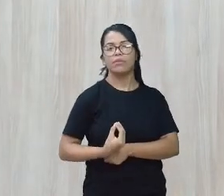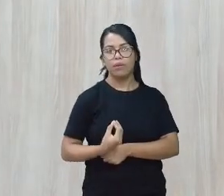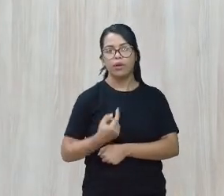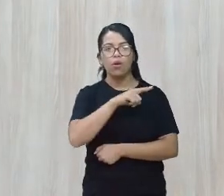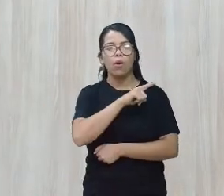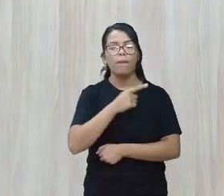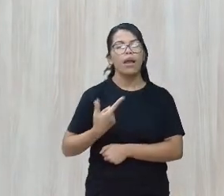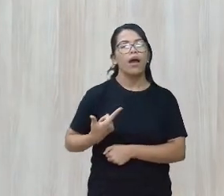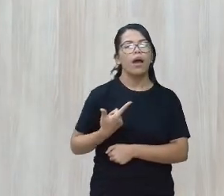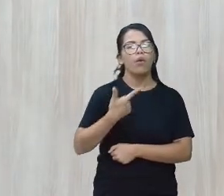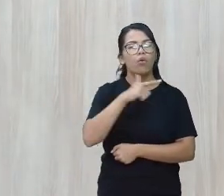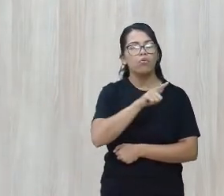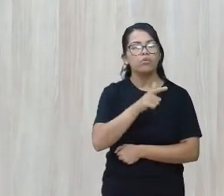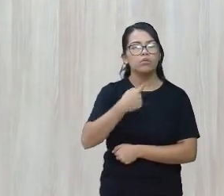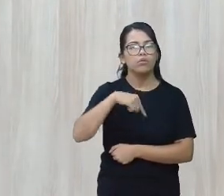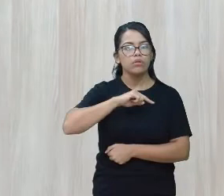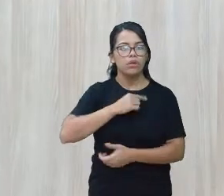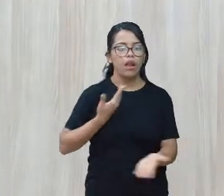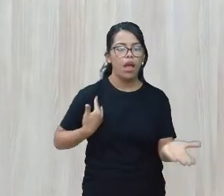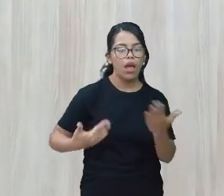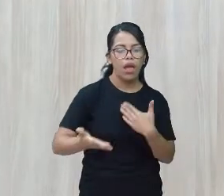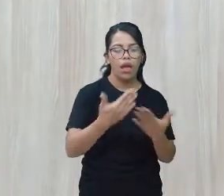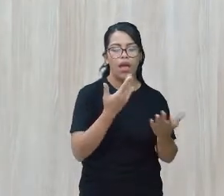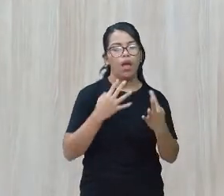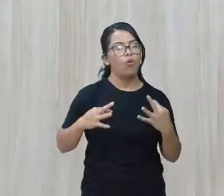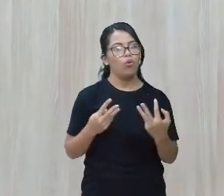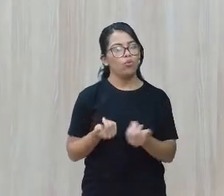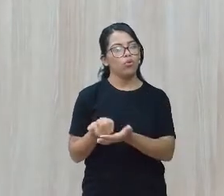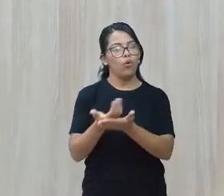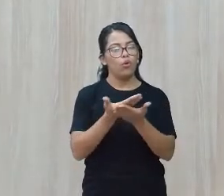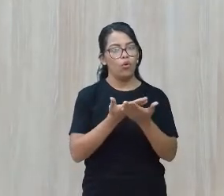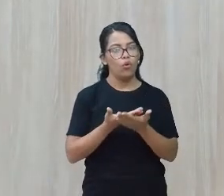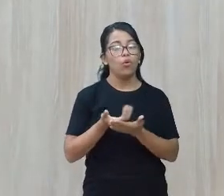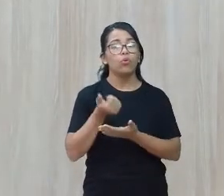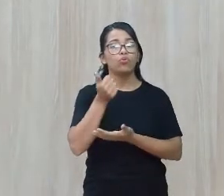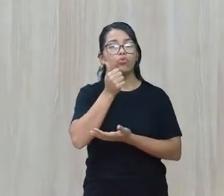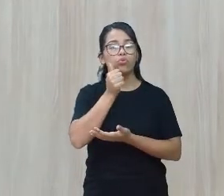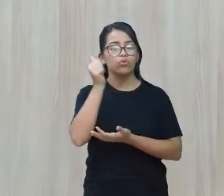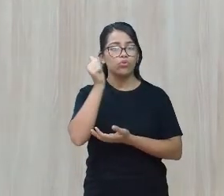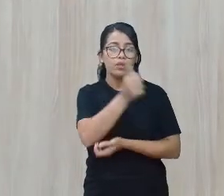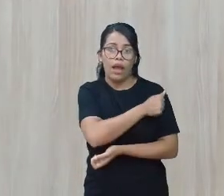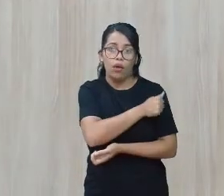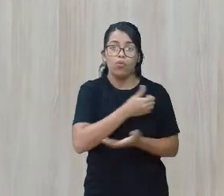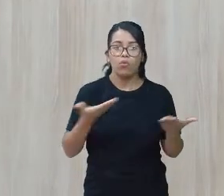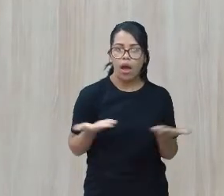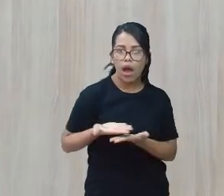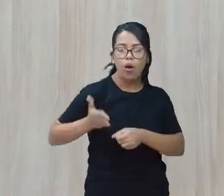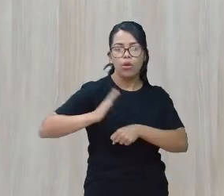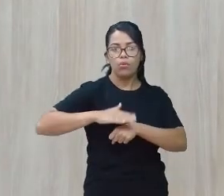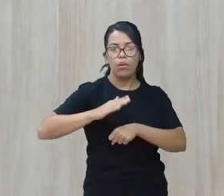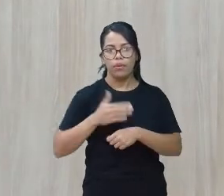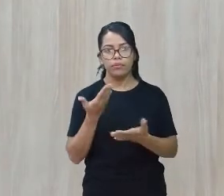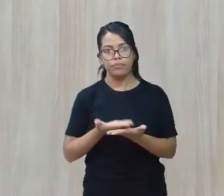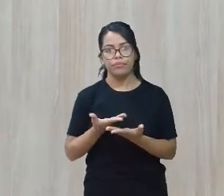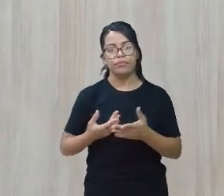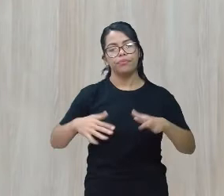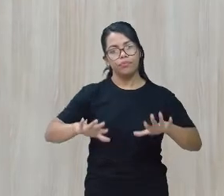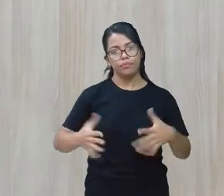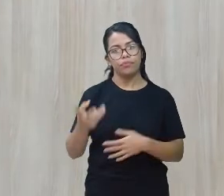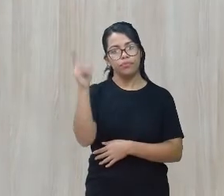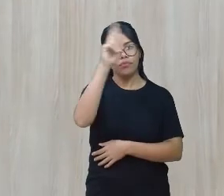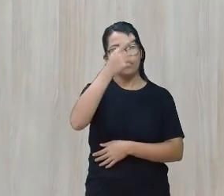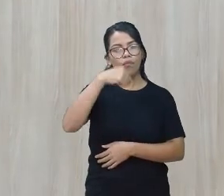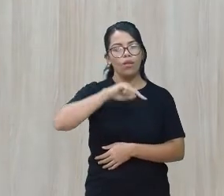possa interagir com todos os alunos nesse momento de aula. Lembrando que nossas aulas são na TV, é